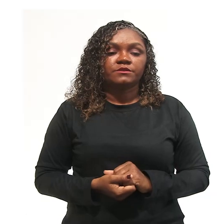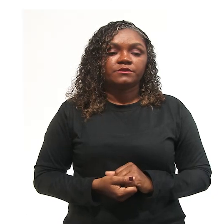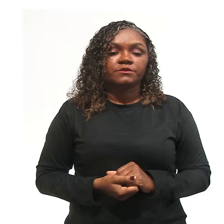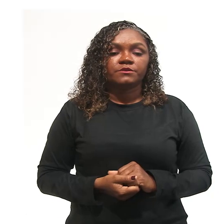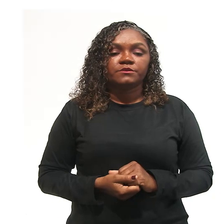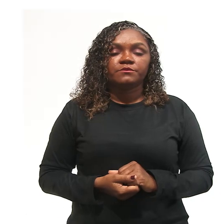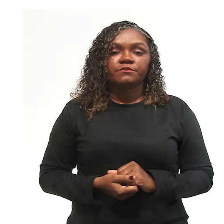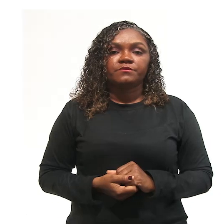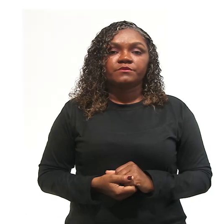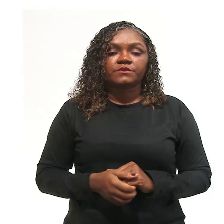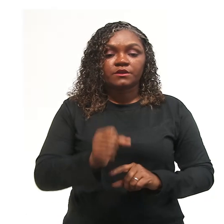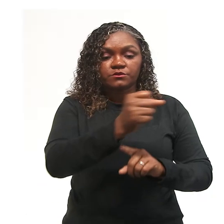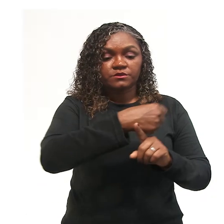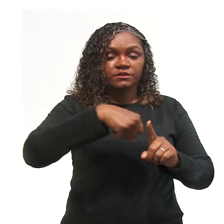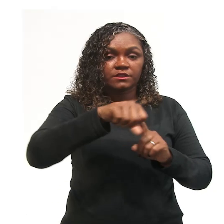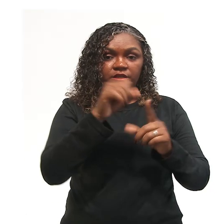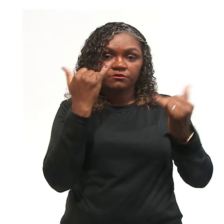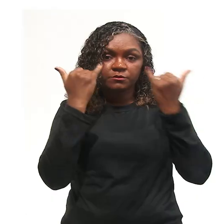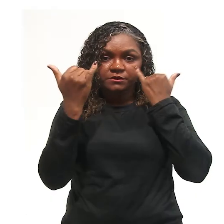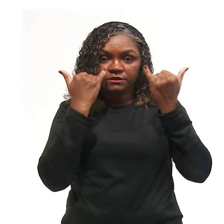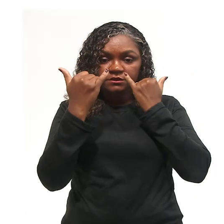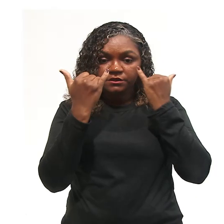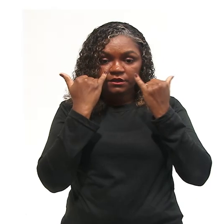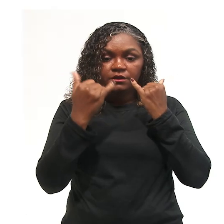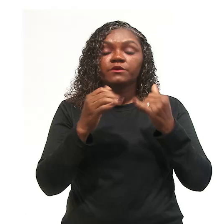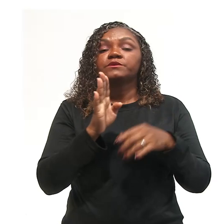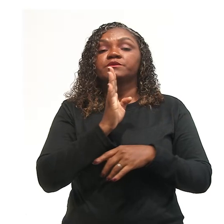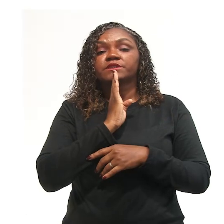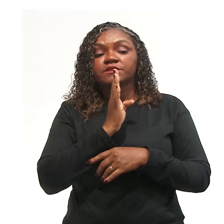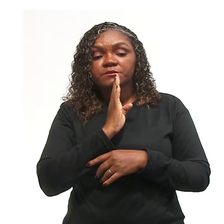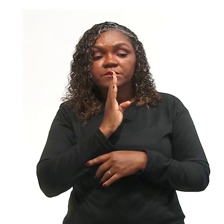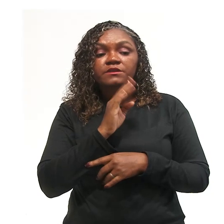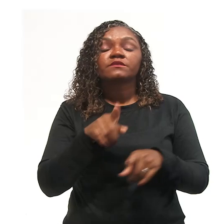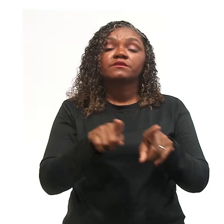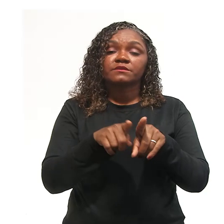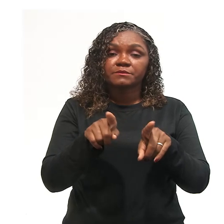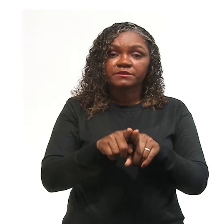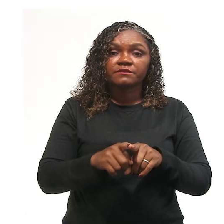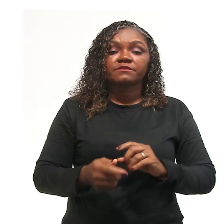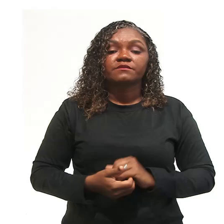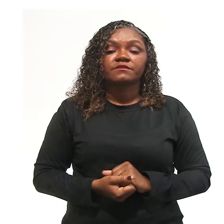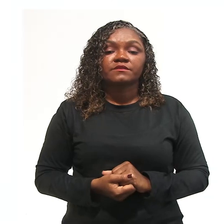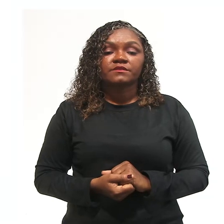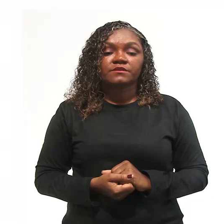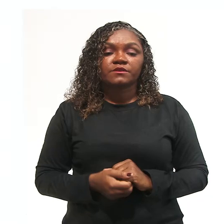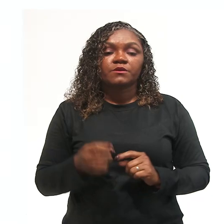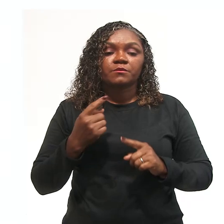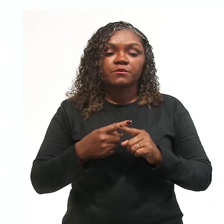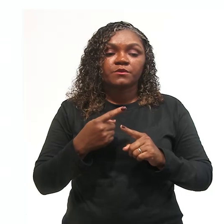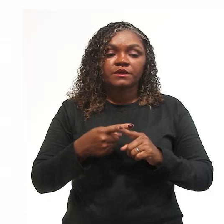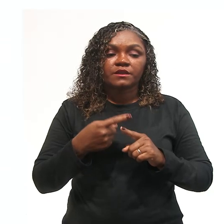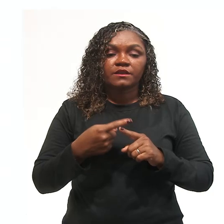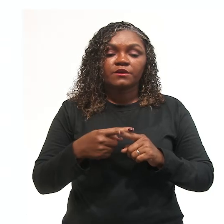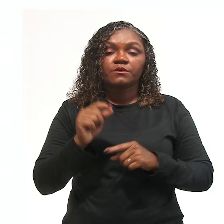existe a sociedade da informação e do conhecimento, né? Deixa aparentes as